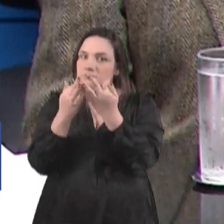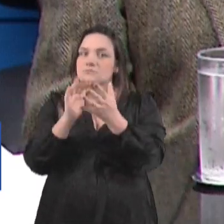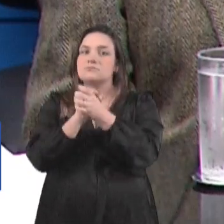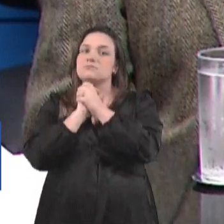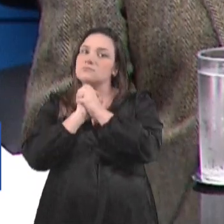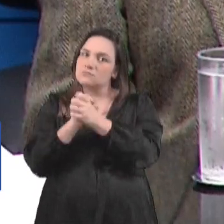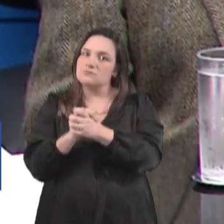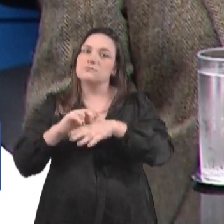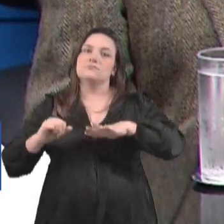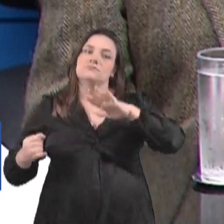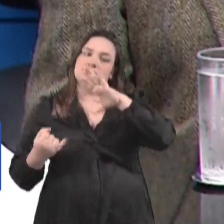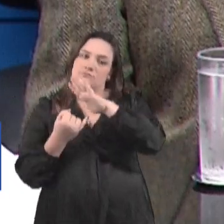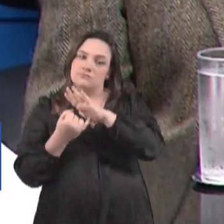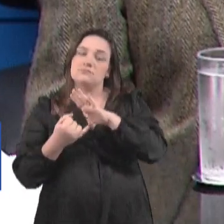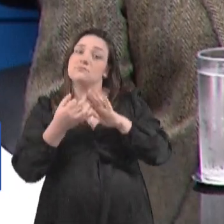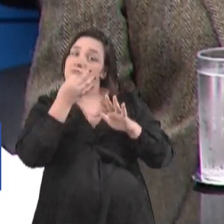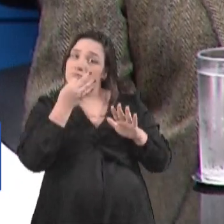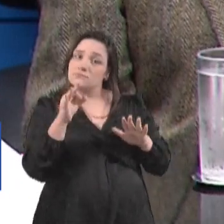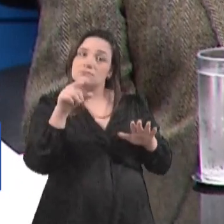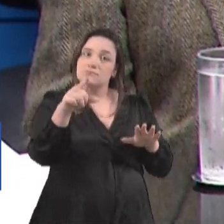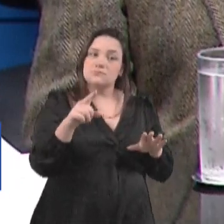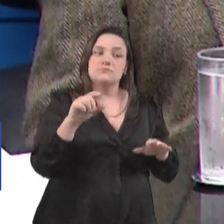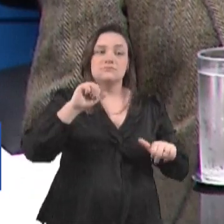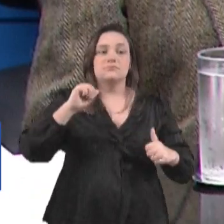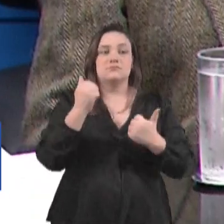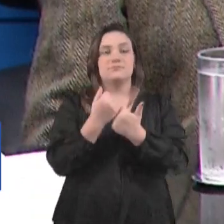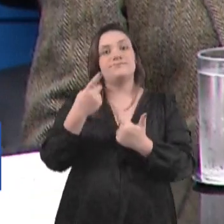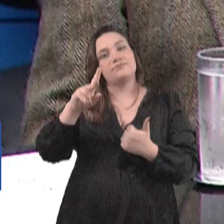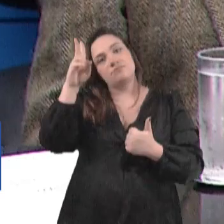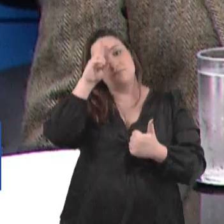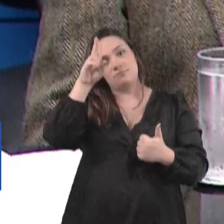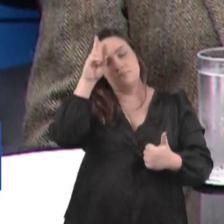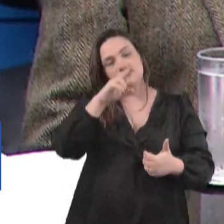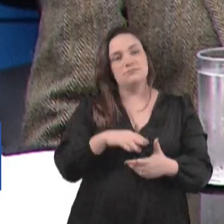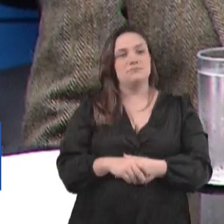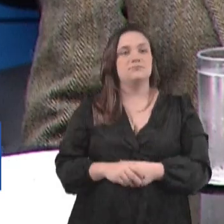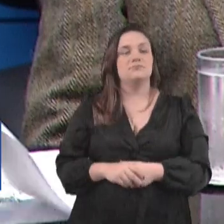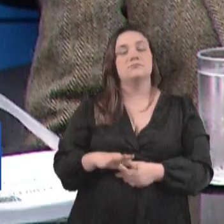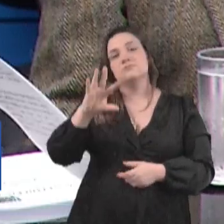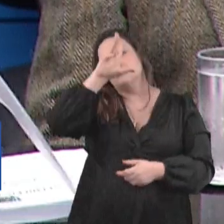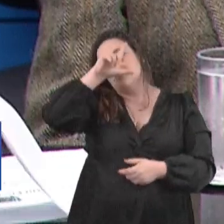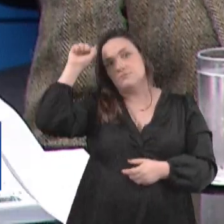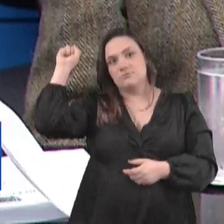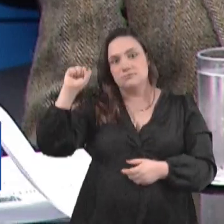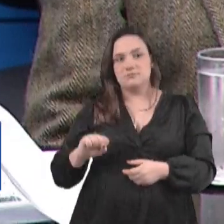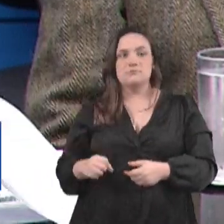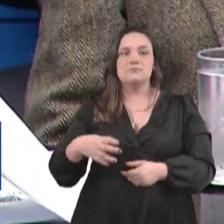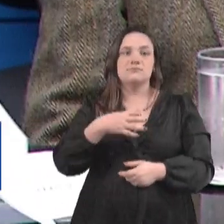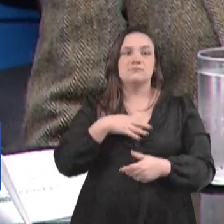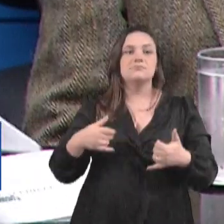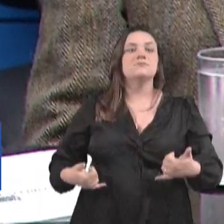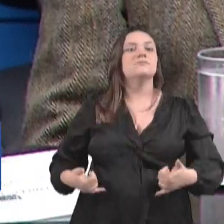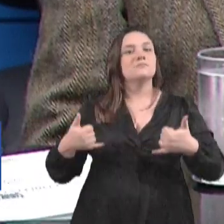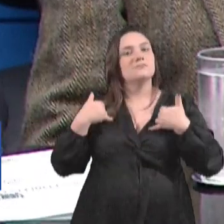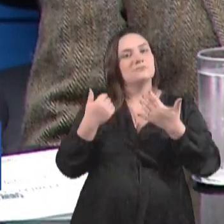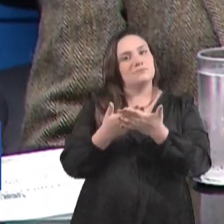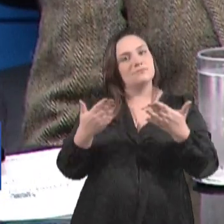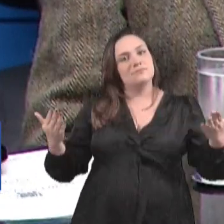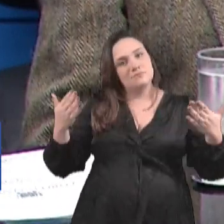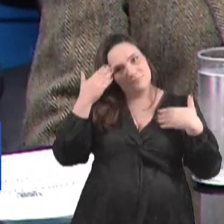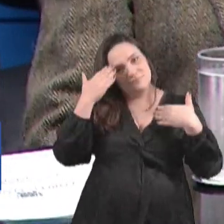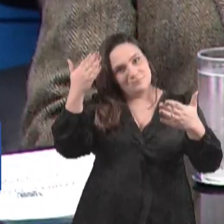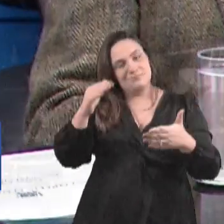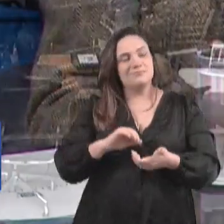às instituições que os indicaram e apoiam sua trajetória. Mato Grosso do Sul se orgulha de vocês.